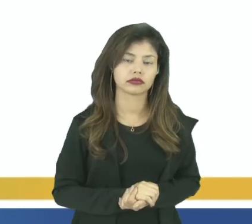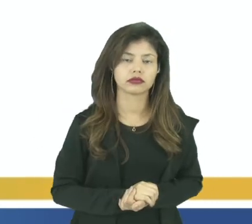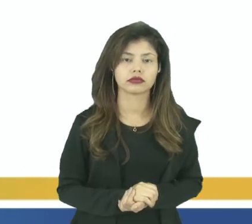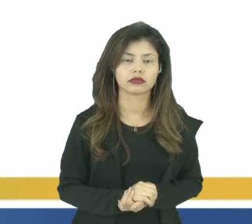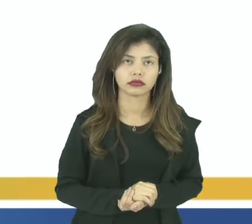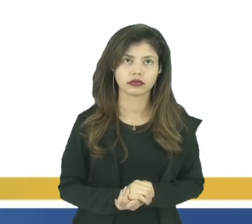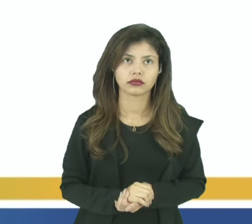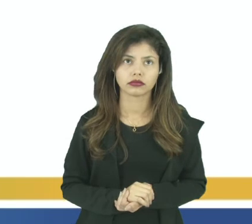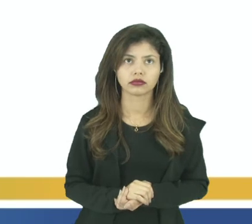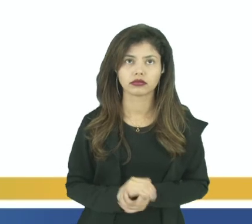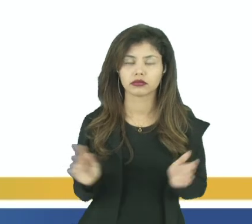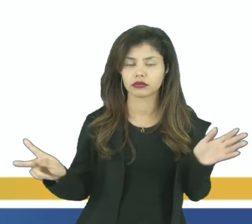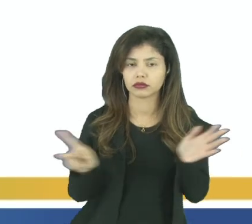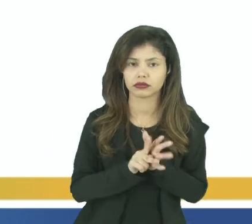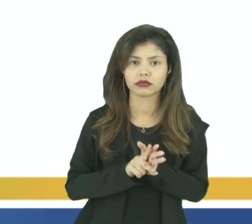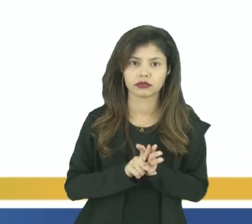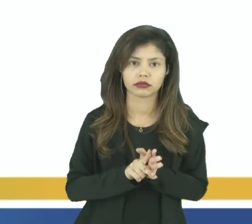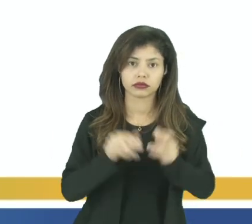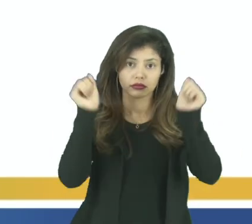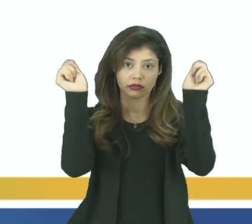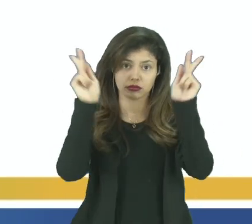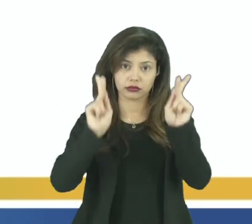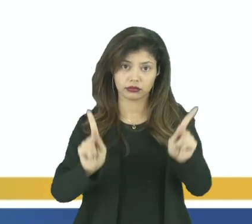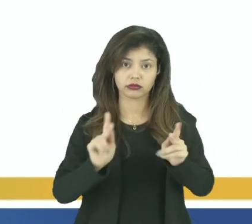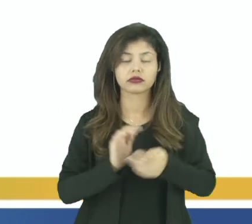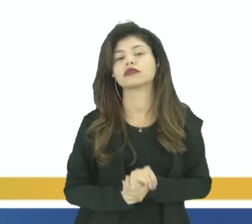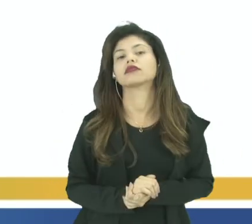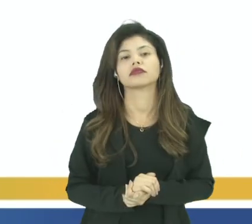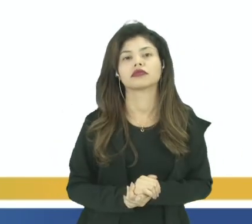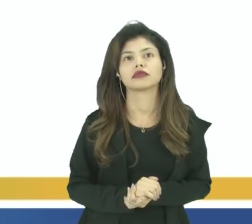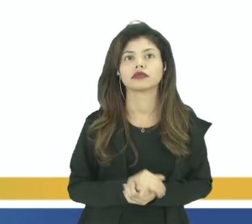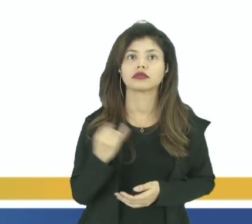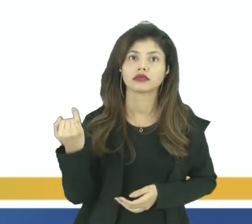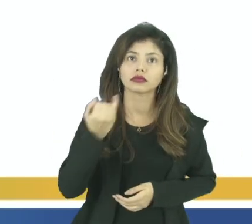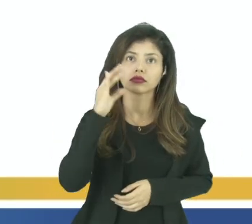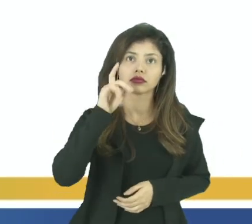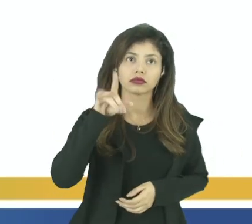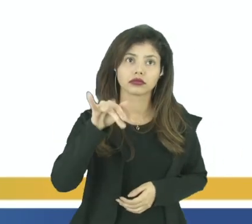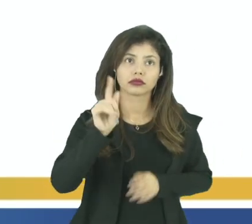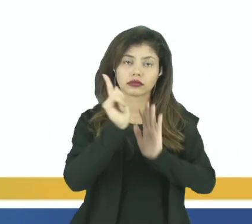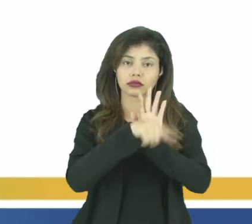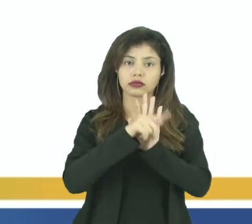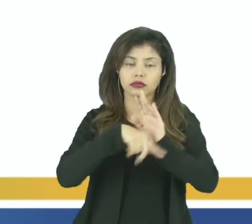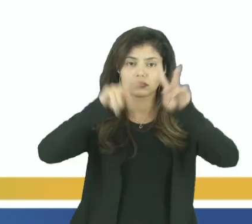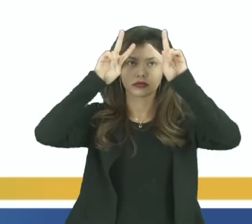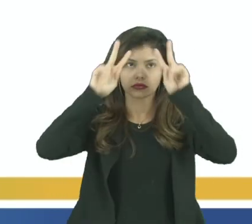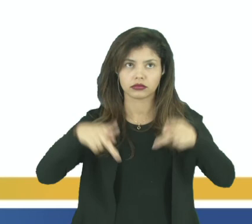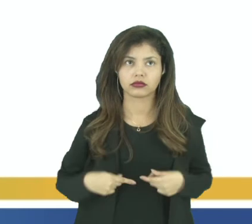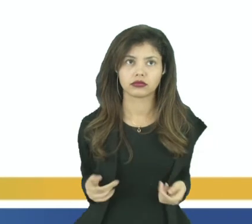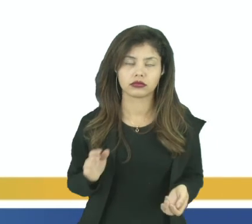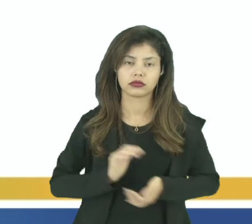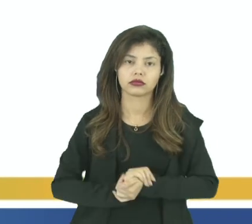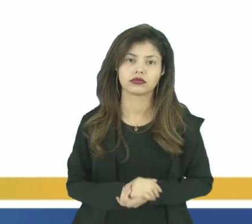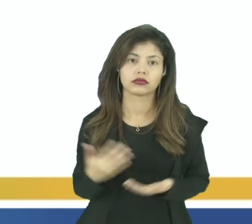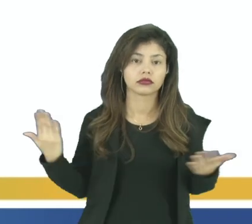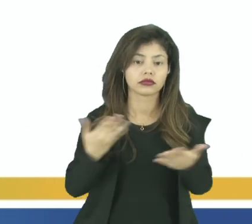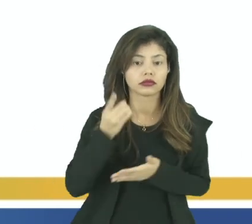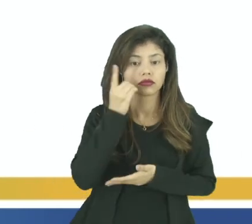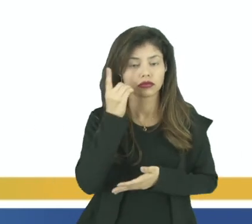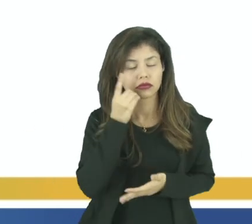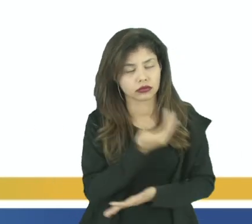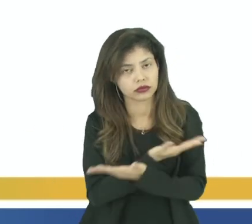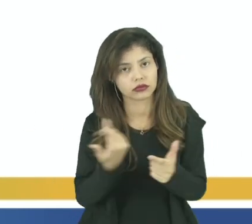que era o mais próprio à paz e o mais conveniente ao gênero humano. Então, diante